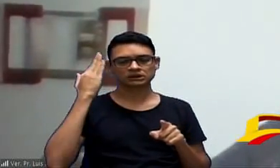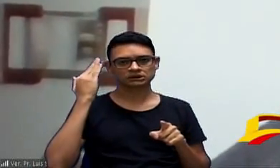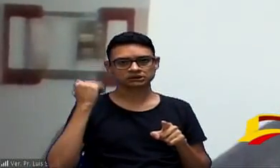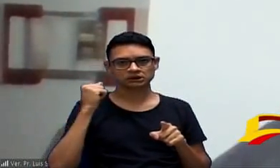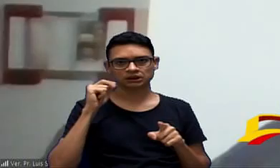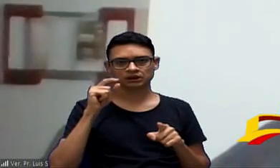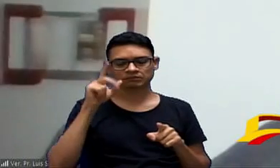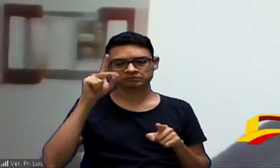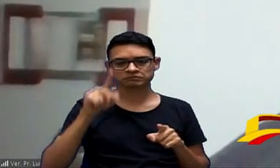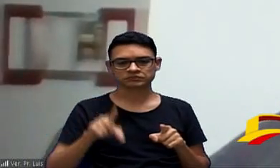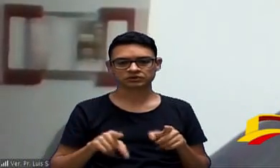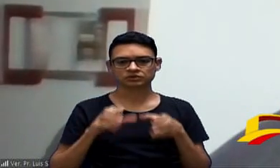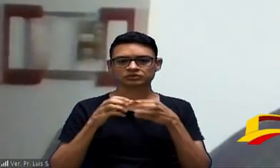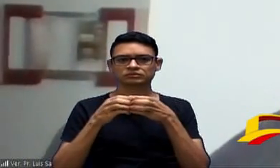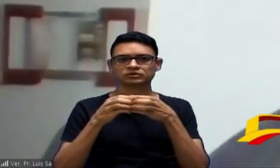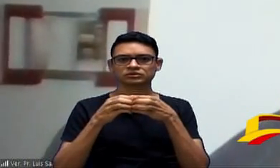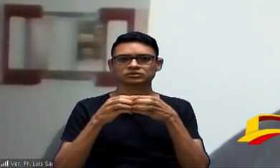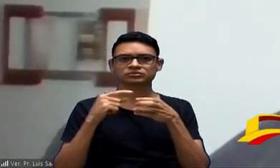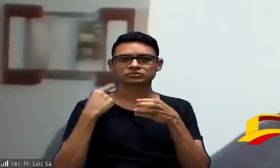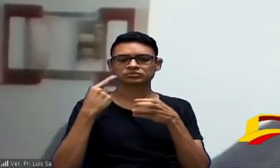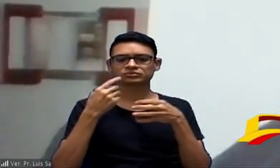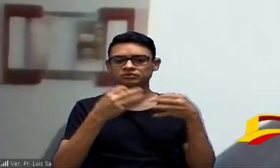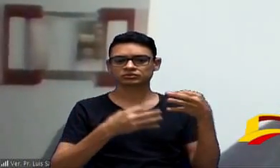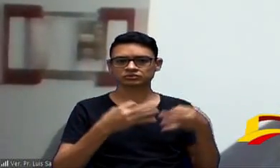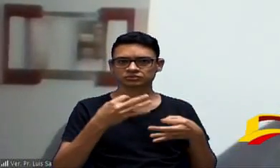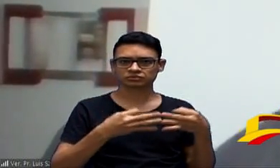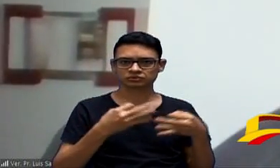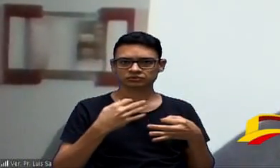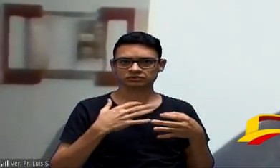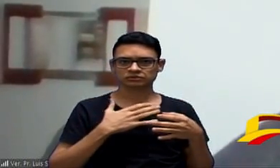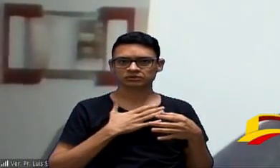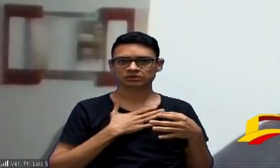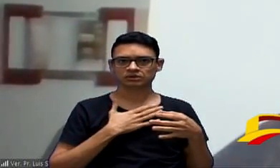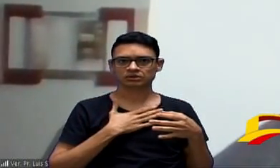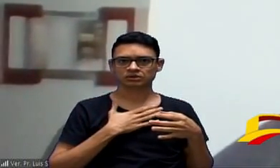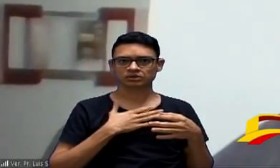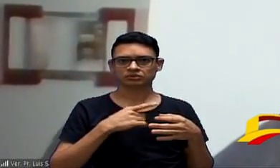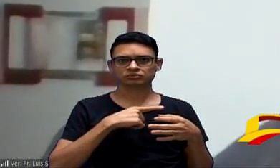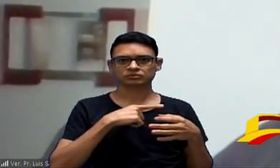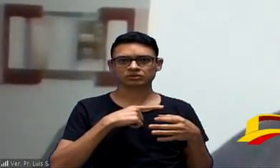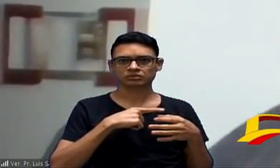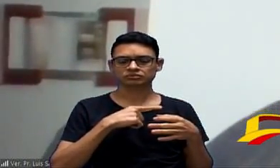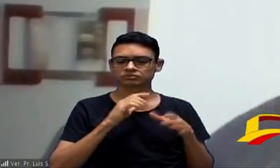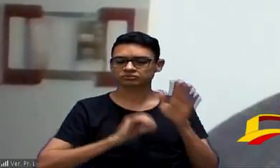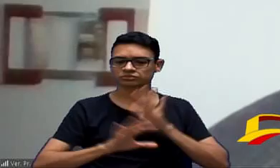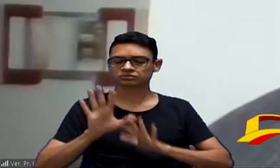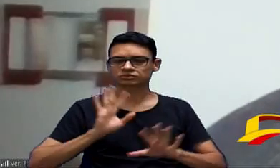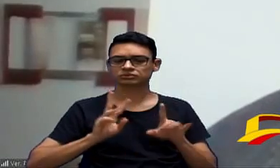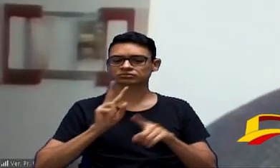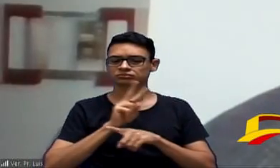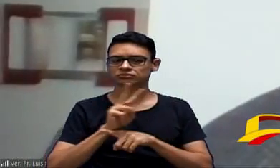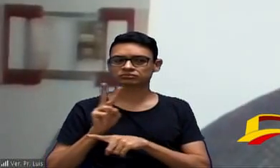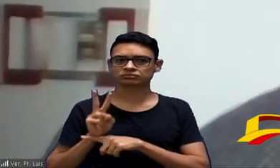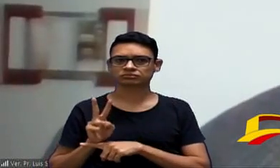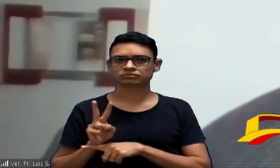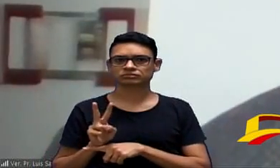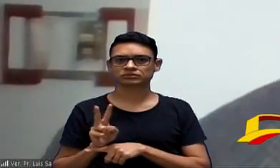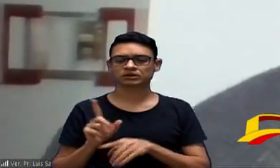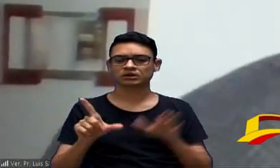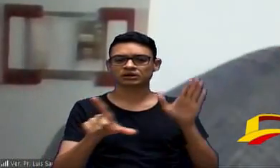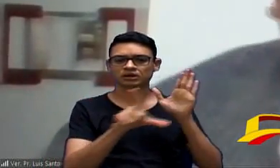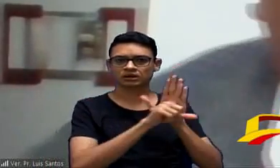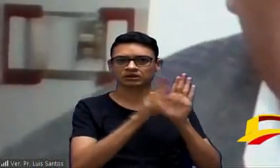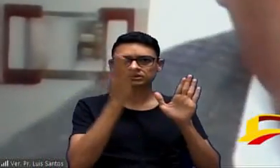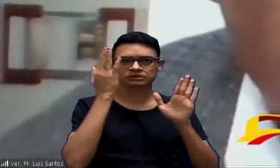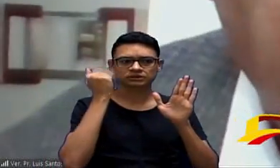presidente da Comissão de Justiça, ter uma posição de equidade, ter uma posição de equidade. A lei, todos nós sabemos, ela tem